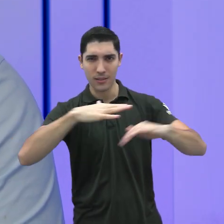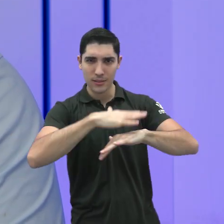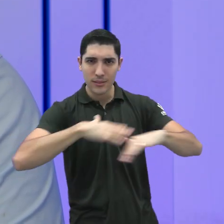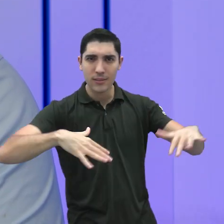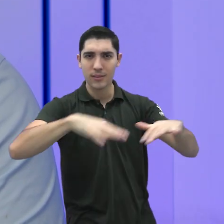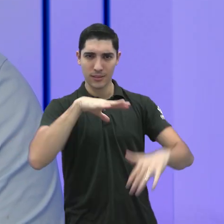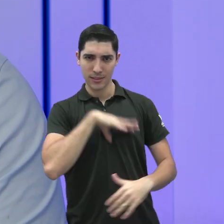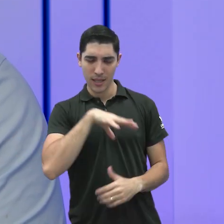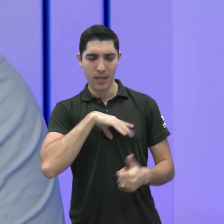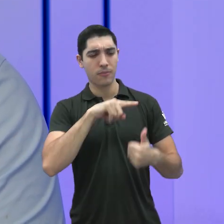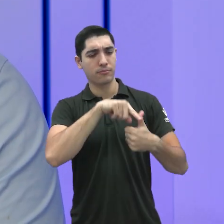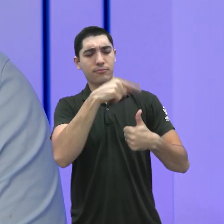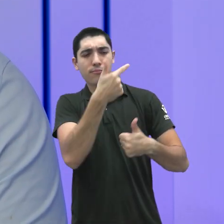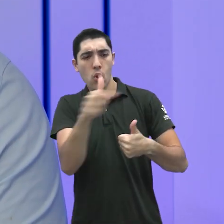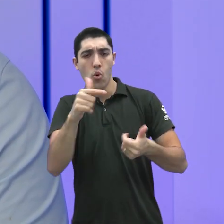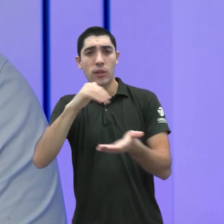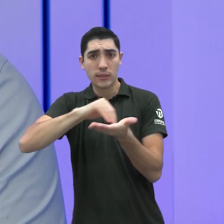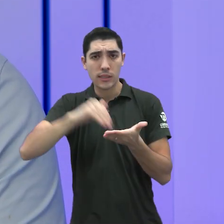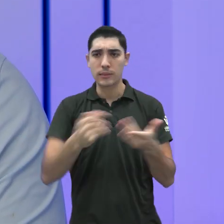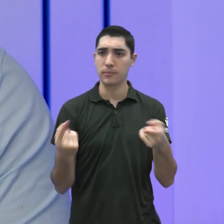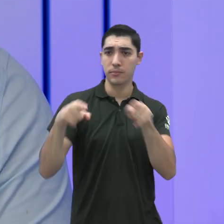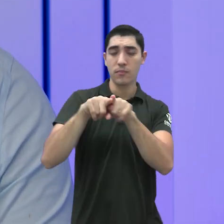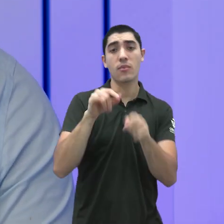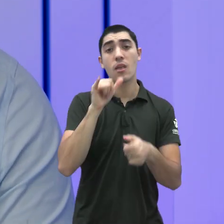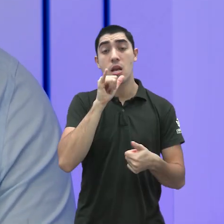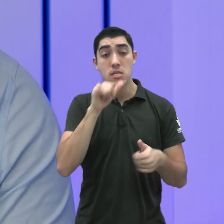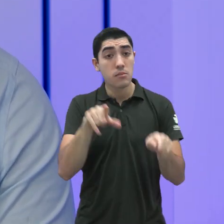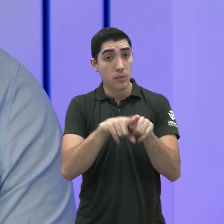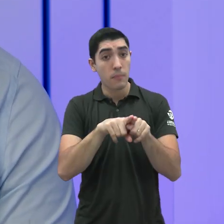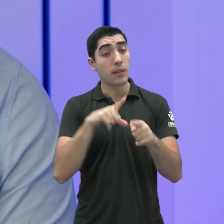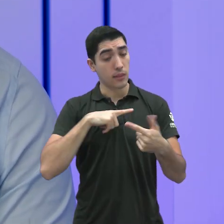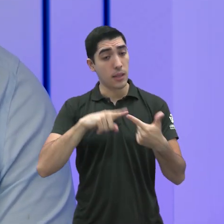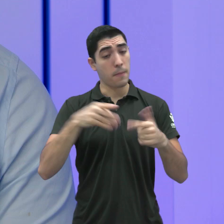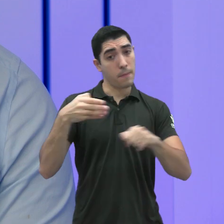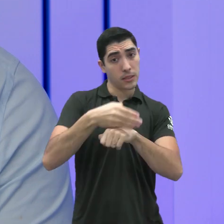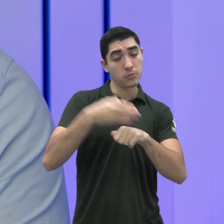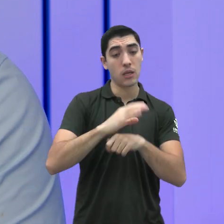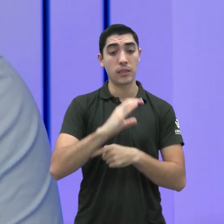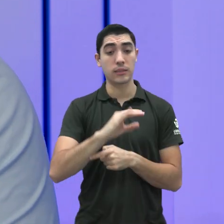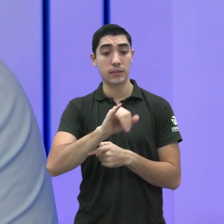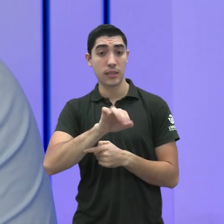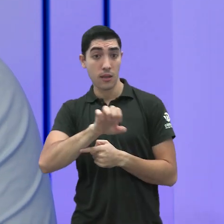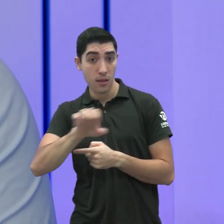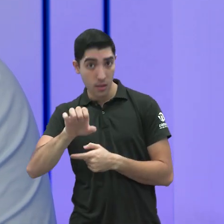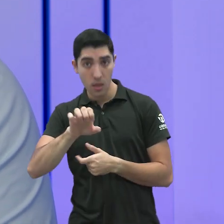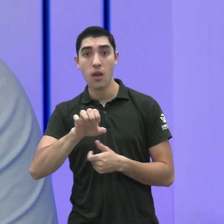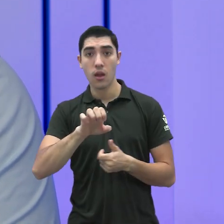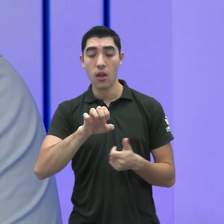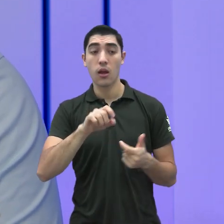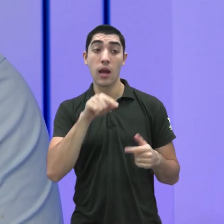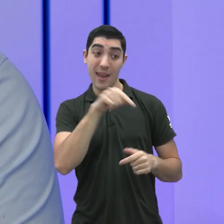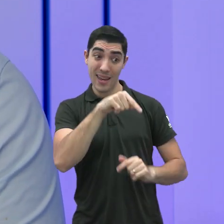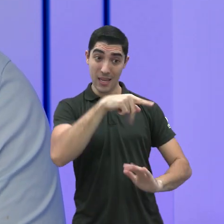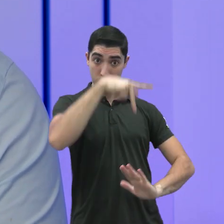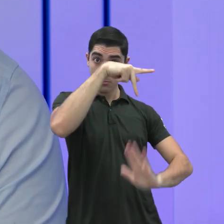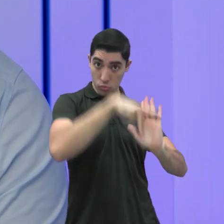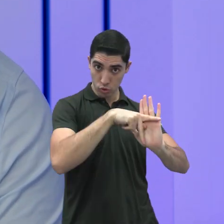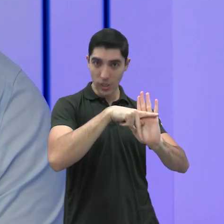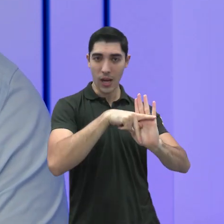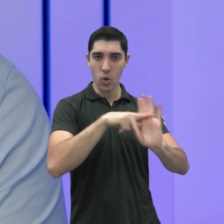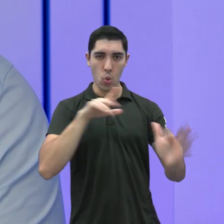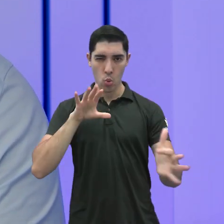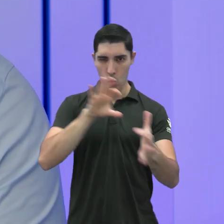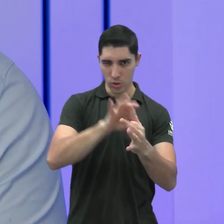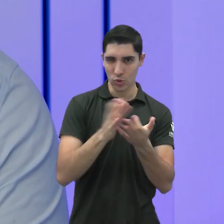CIE, que traz a oportunidade de ali no programa do Conexão Juventude, o jovem se cadastrar para